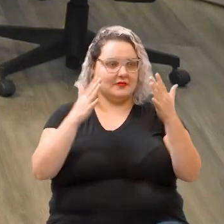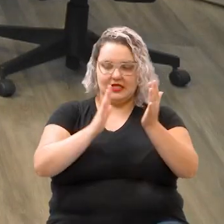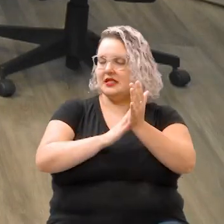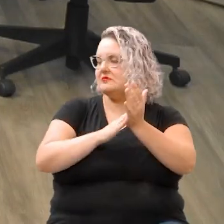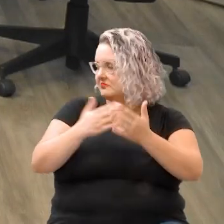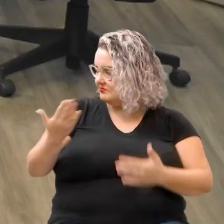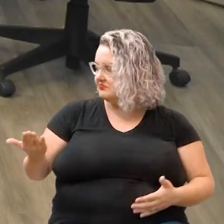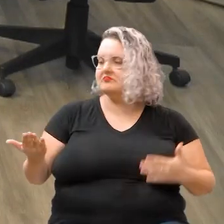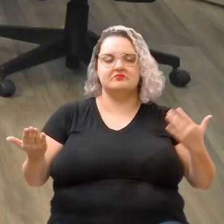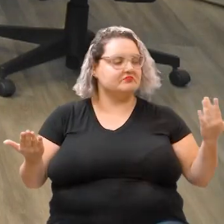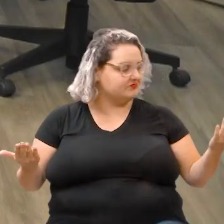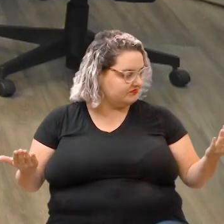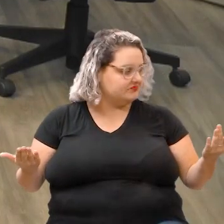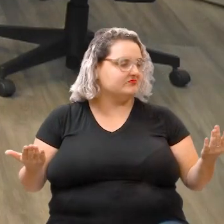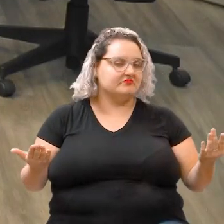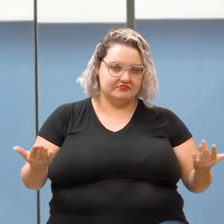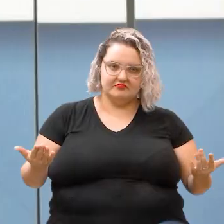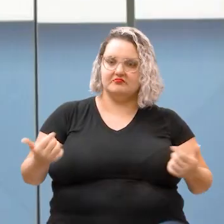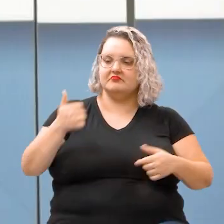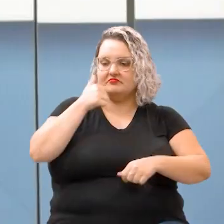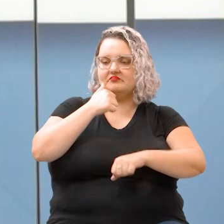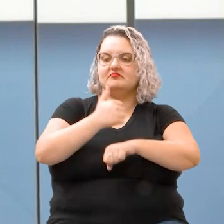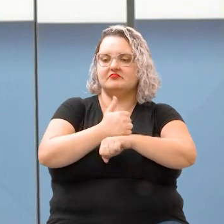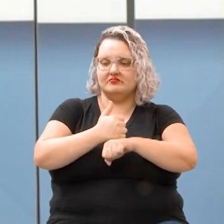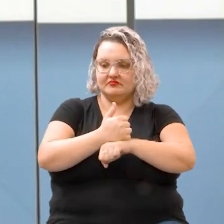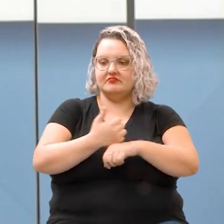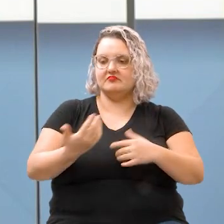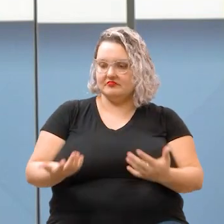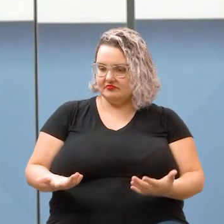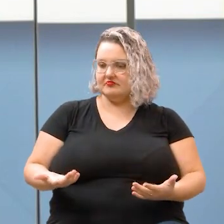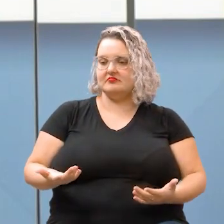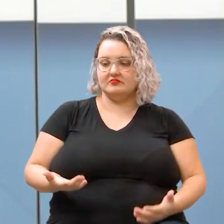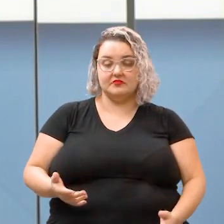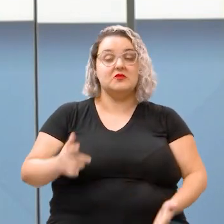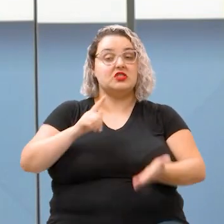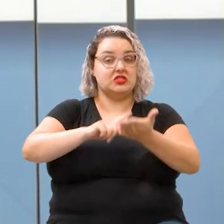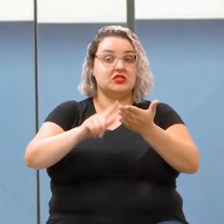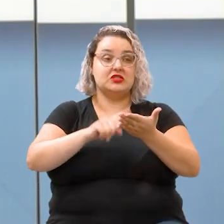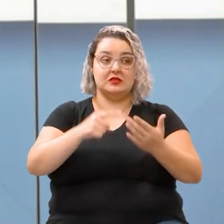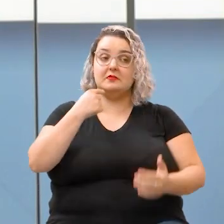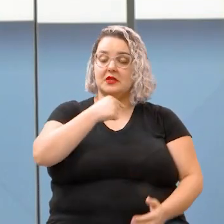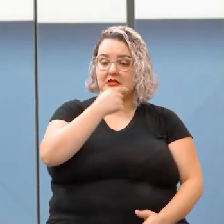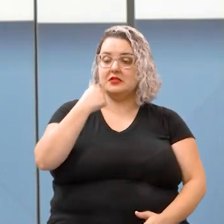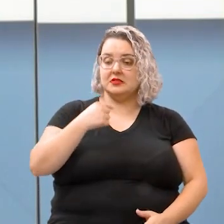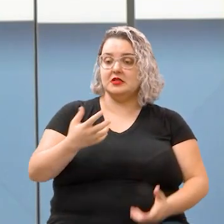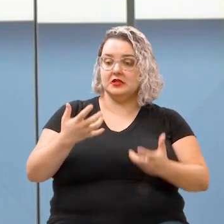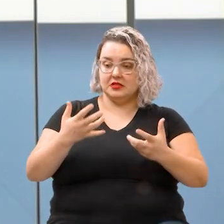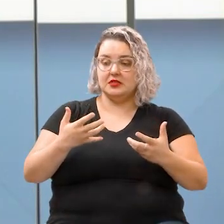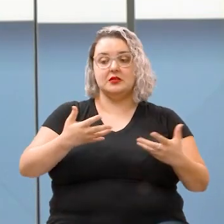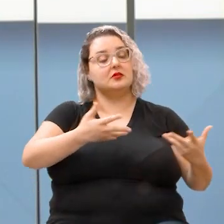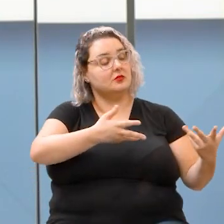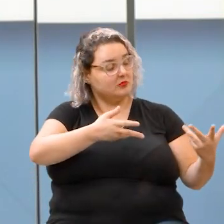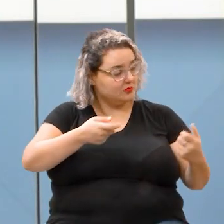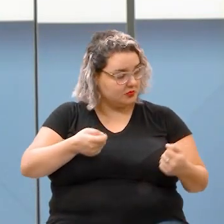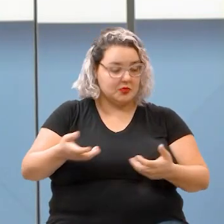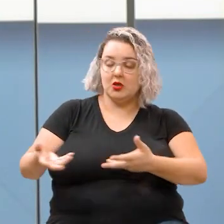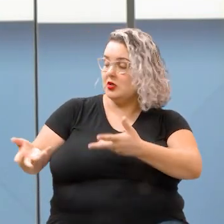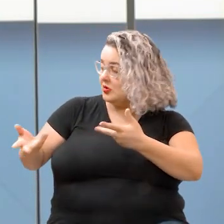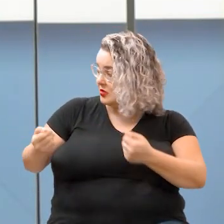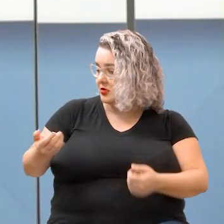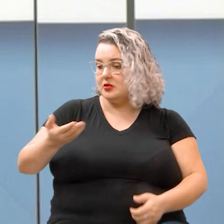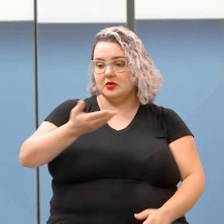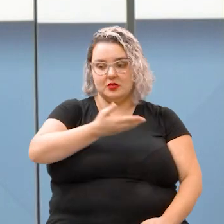meninas profissionais pelo esse tema de higiene bucal e gostaria de fazer um convite para